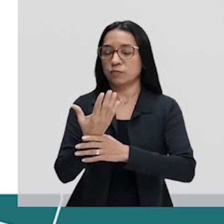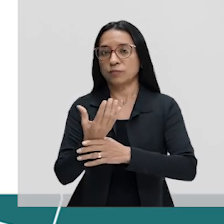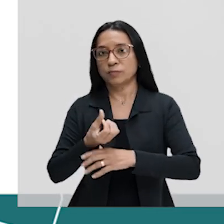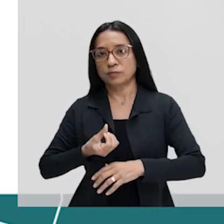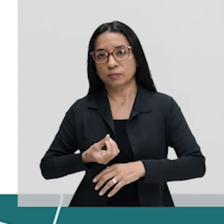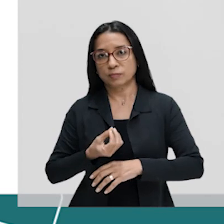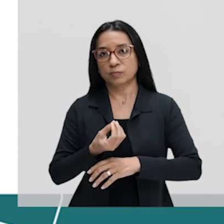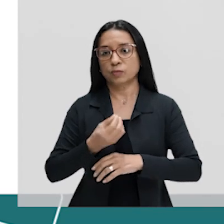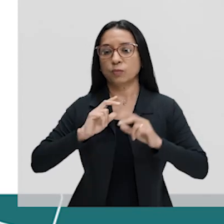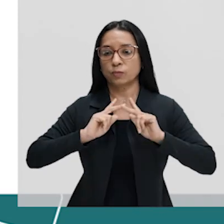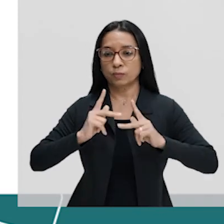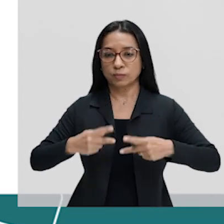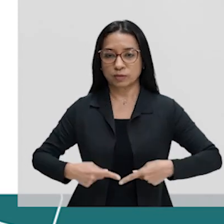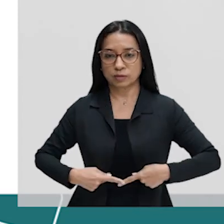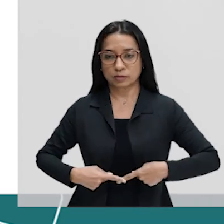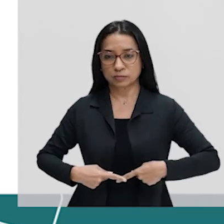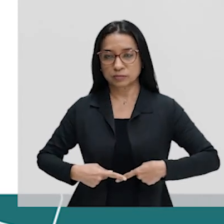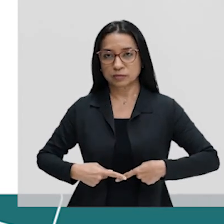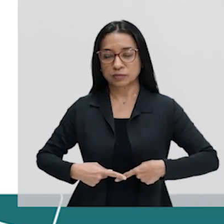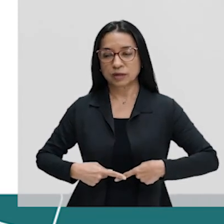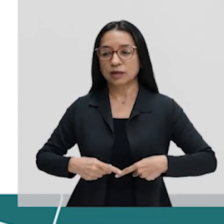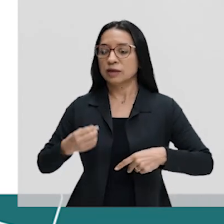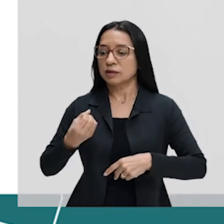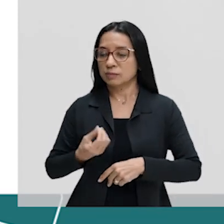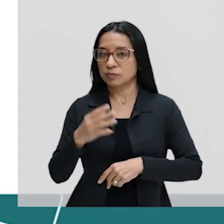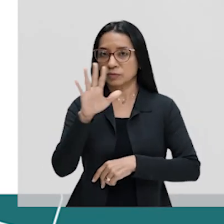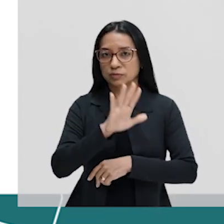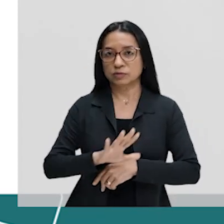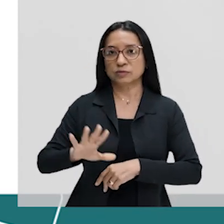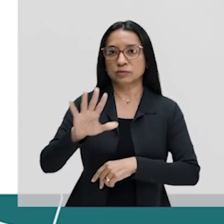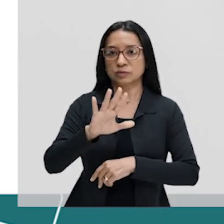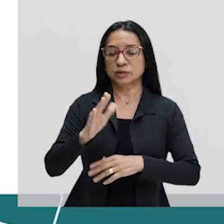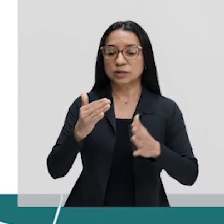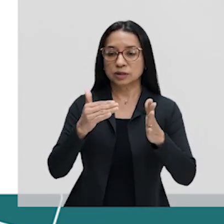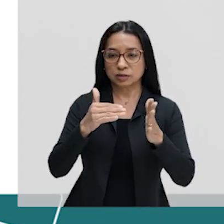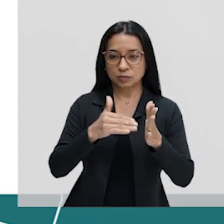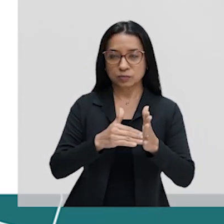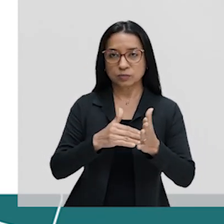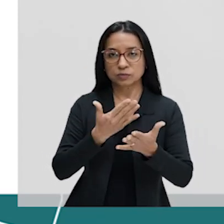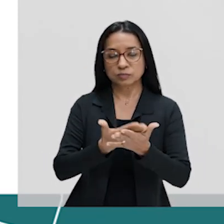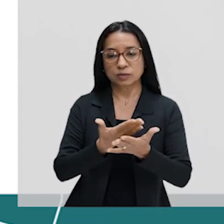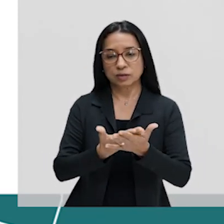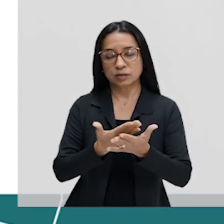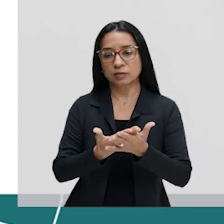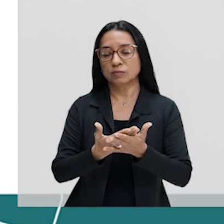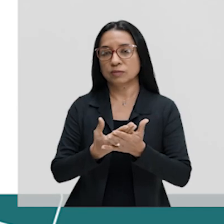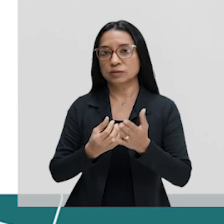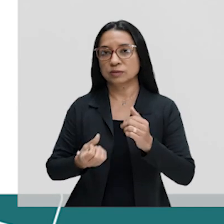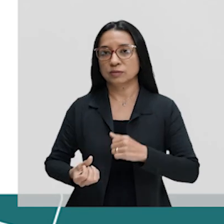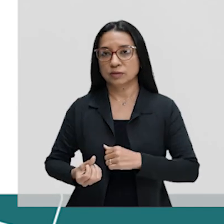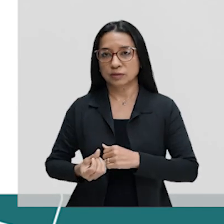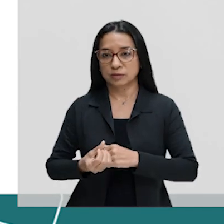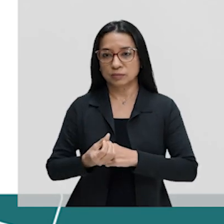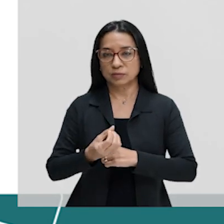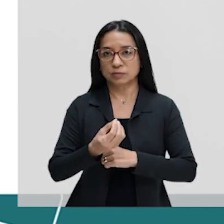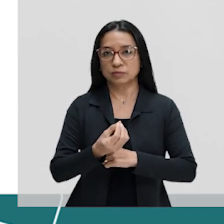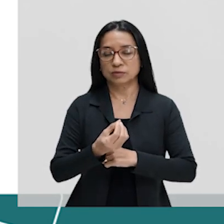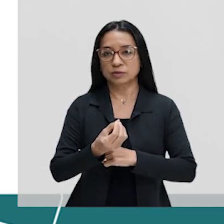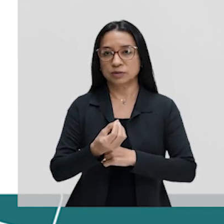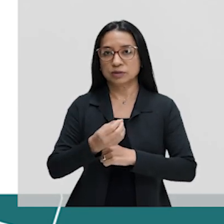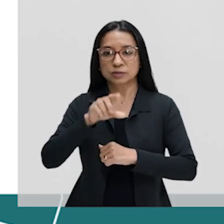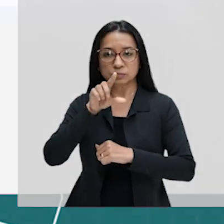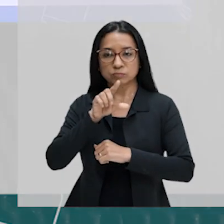gente falou na última aula sobre embriologia dos répteis. Agora nós vamos estudar um pouco, aliás, dos répteis não, sobre